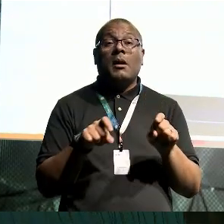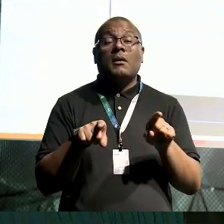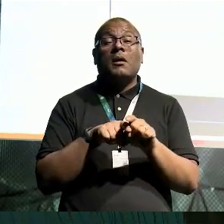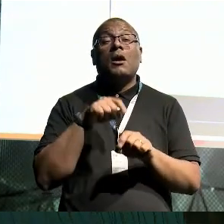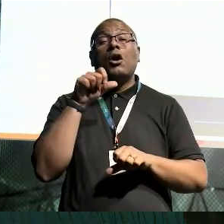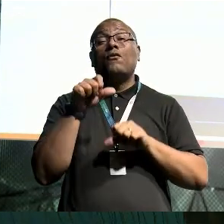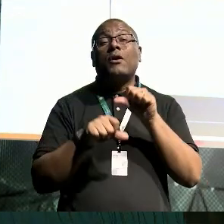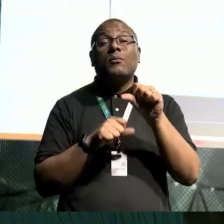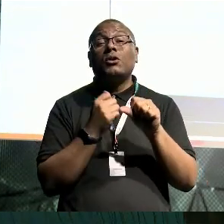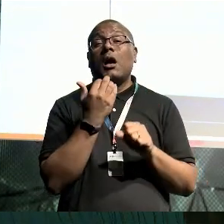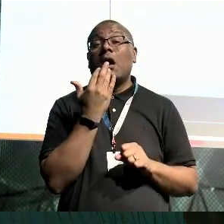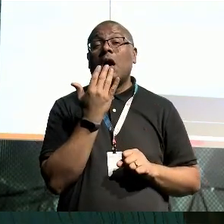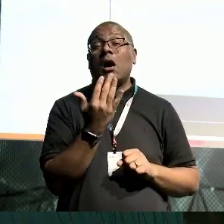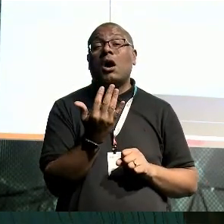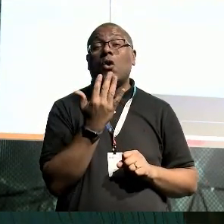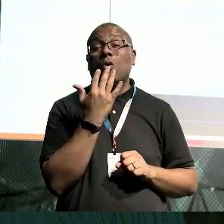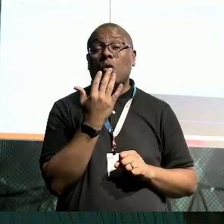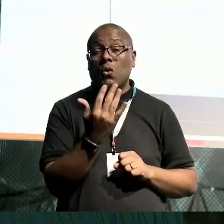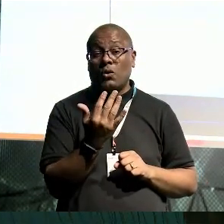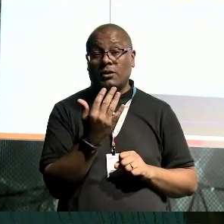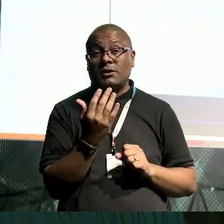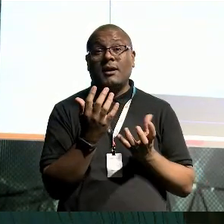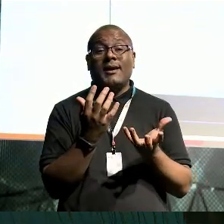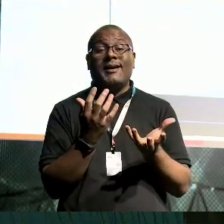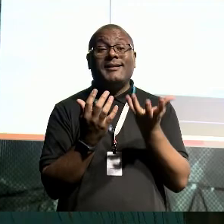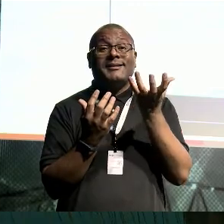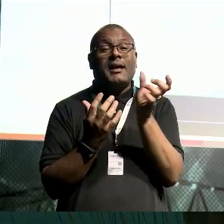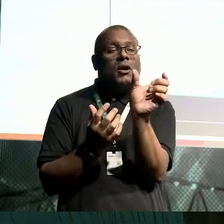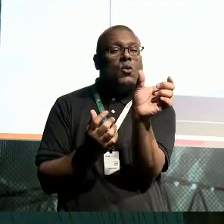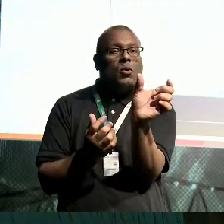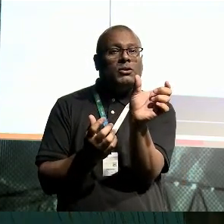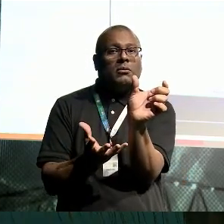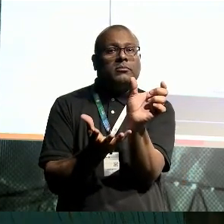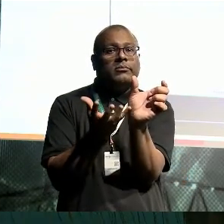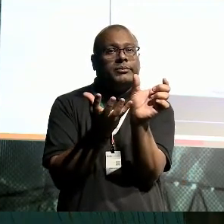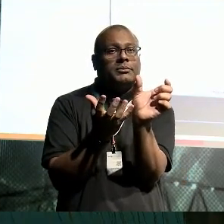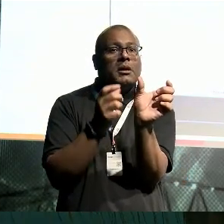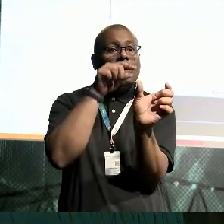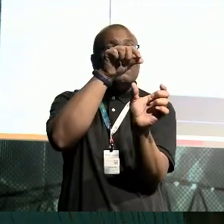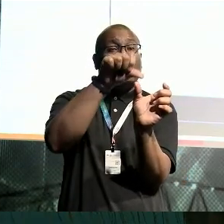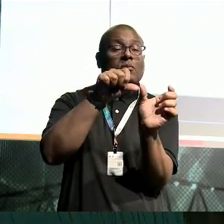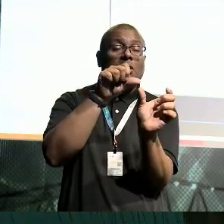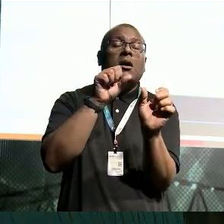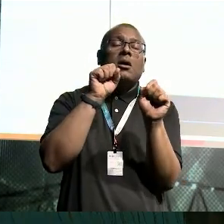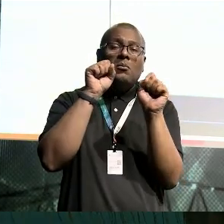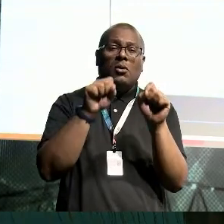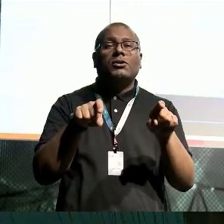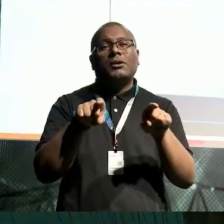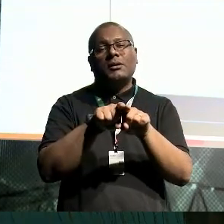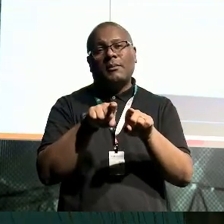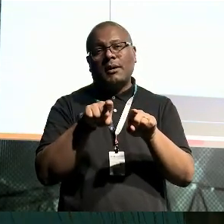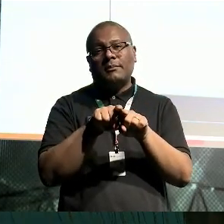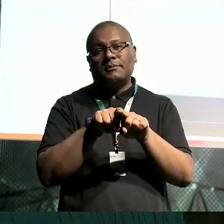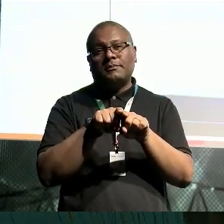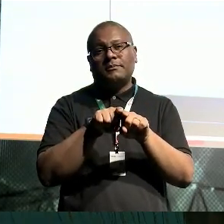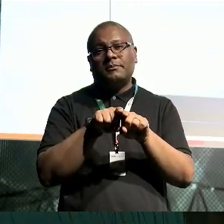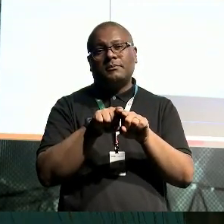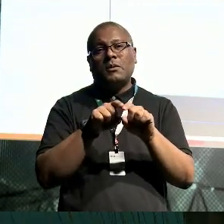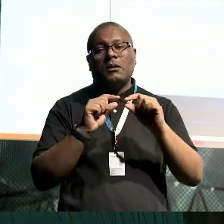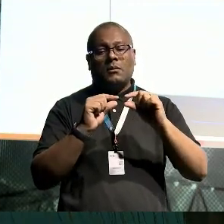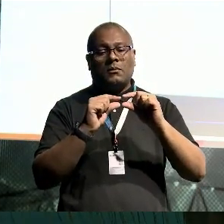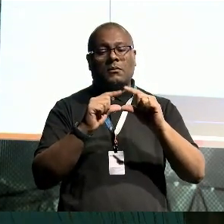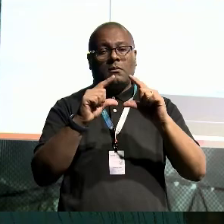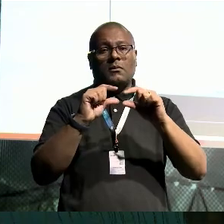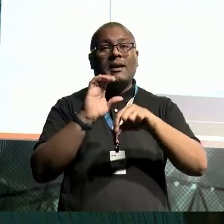mudar algumas cores e alguns destaques de botões. Ele pode mudar a escala